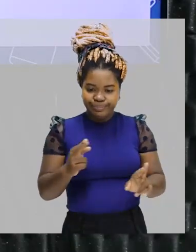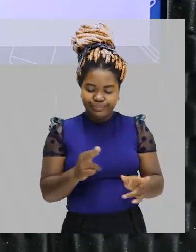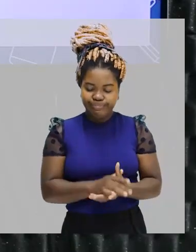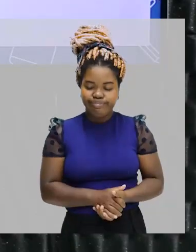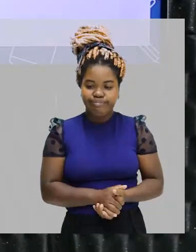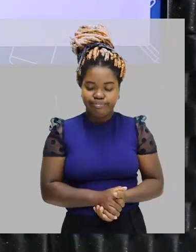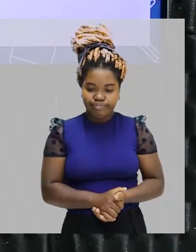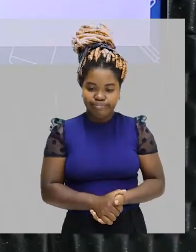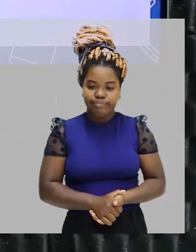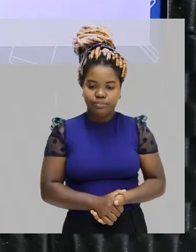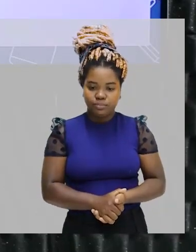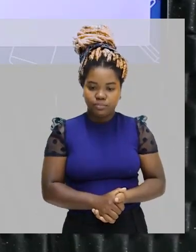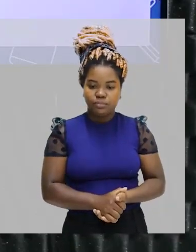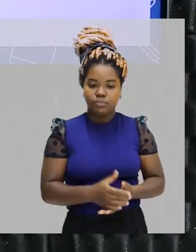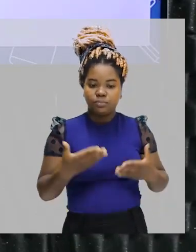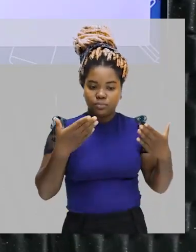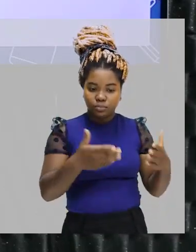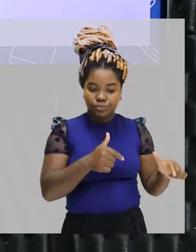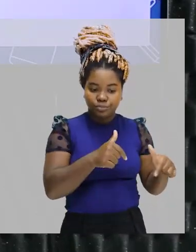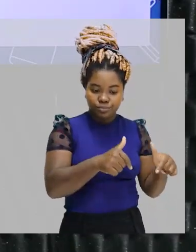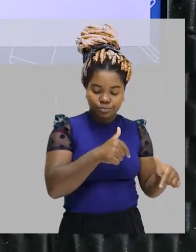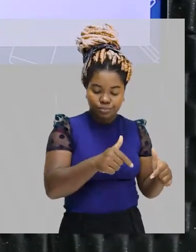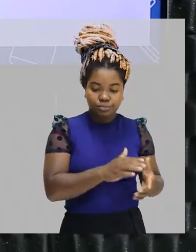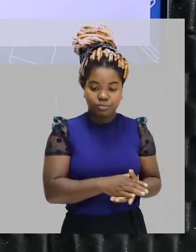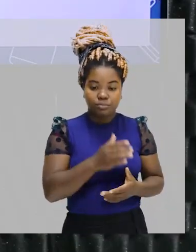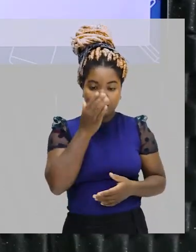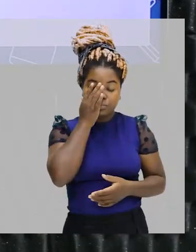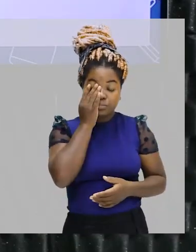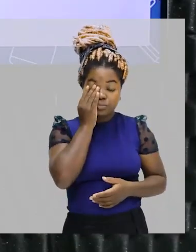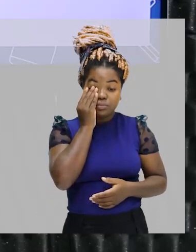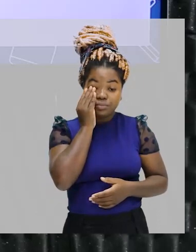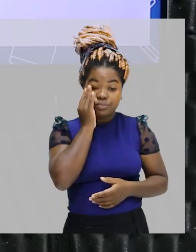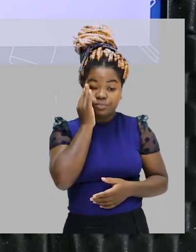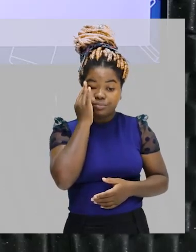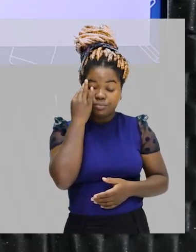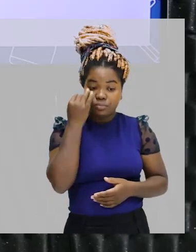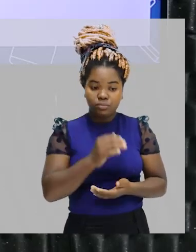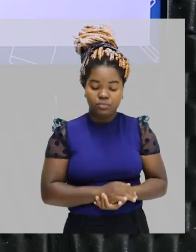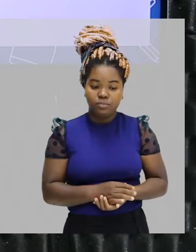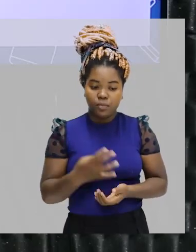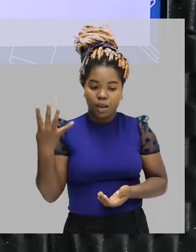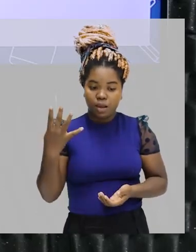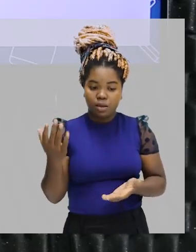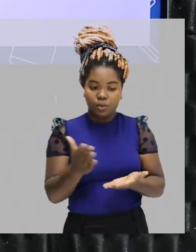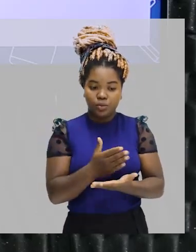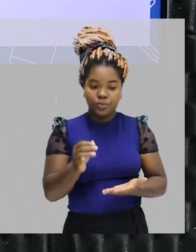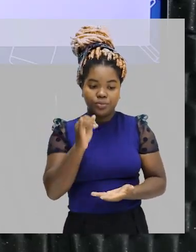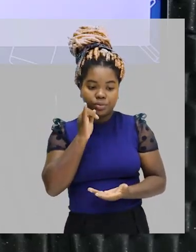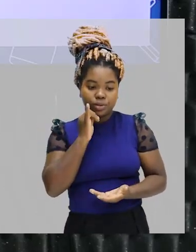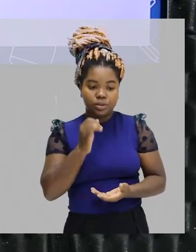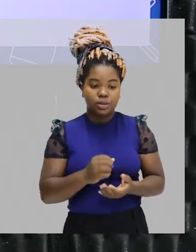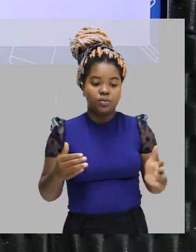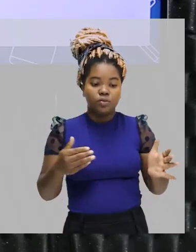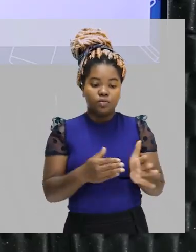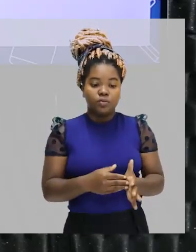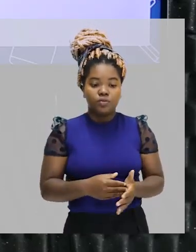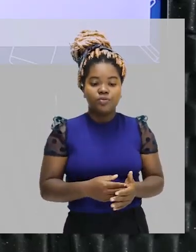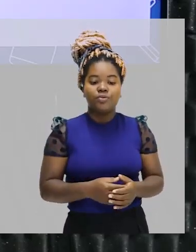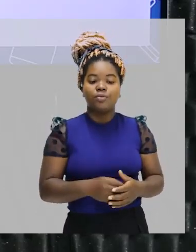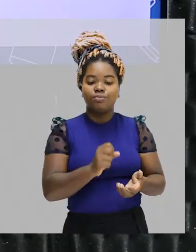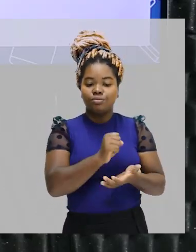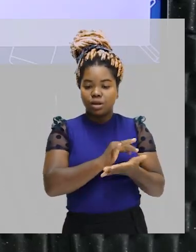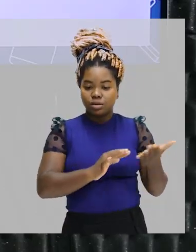a esse universo do trabalho ou o universo profissional. Vou dar alguns exemplos e no final a gente vê exercício